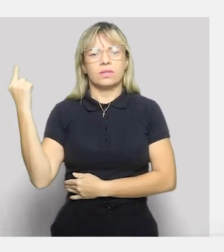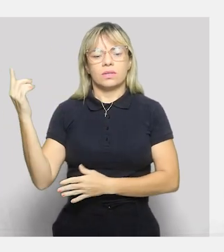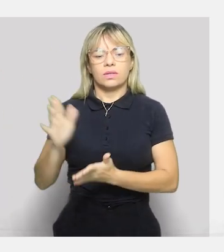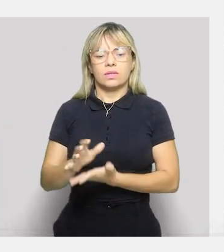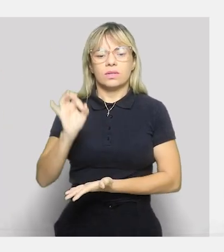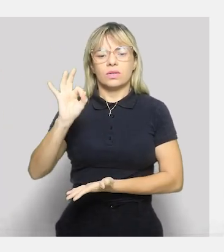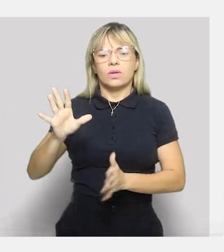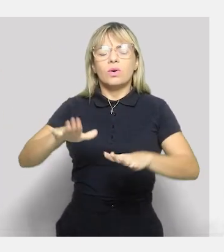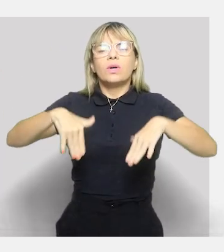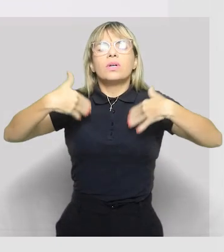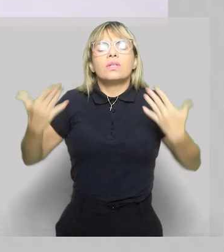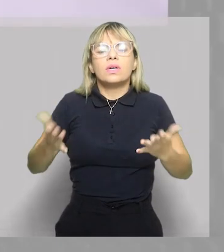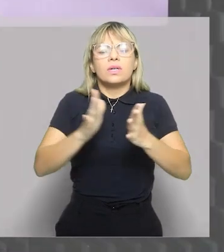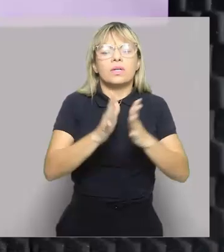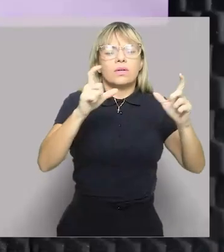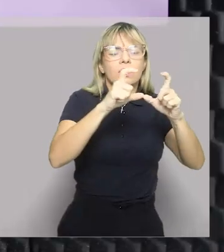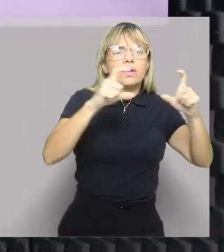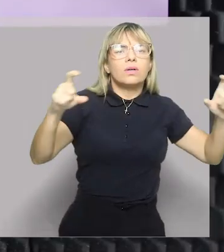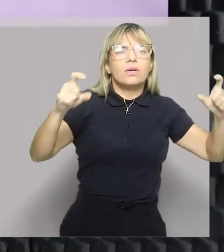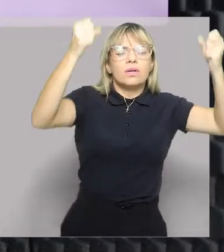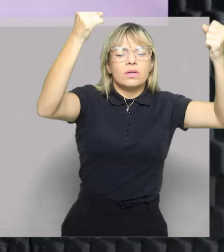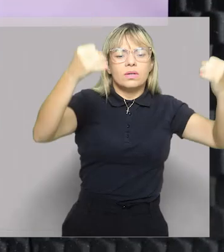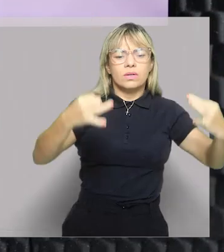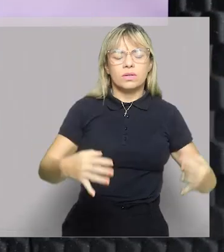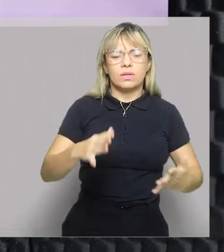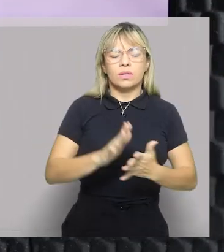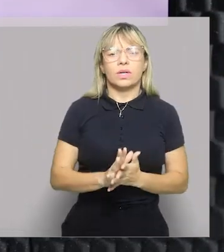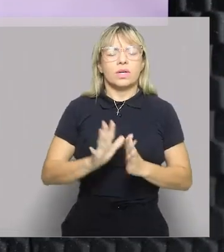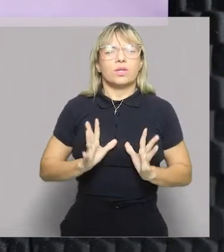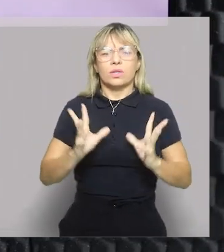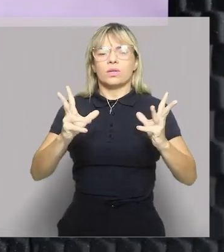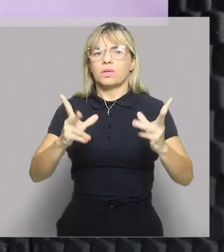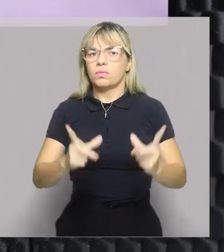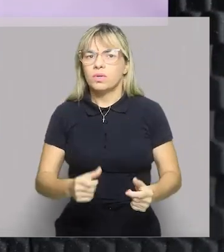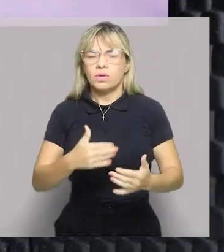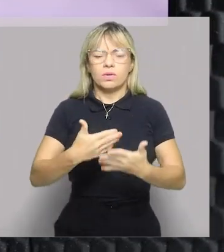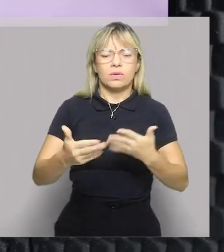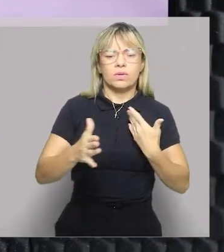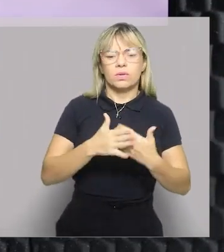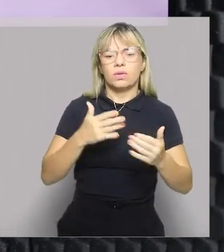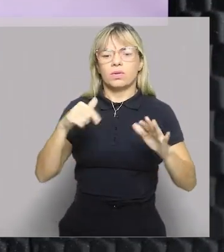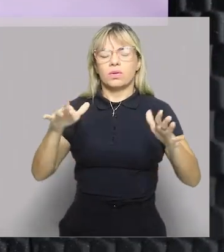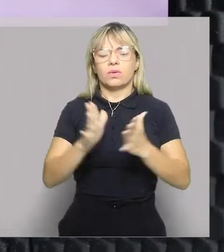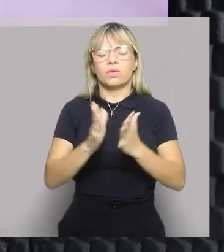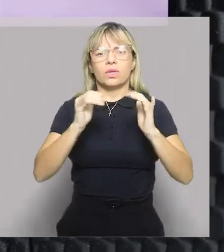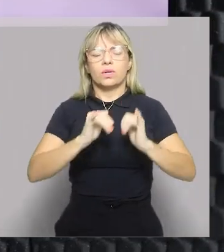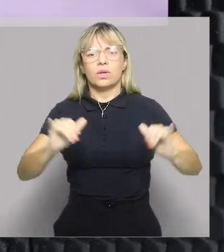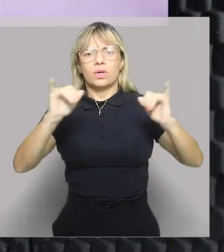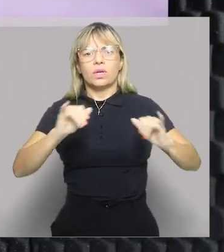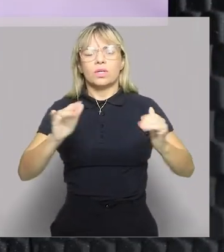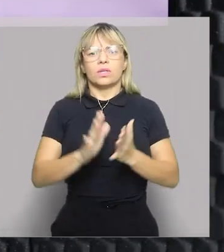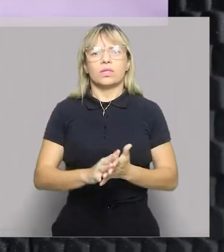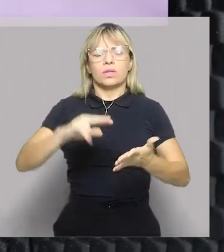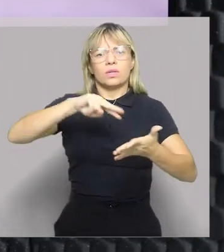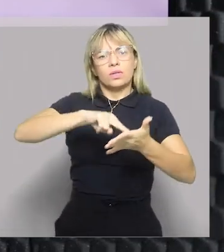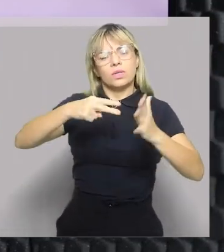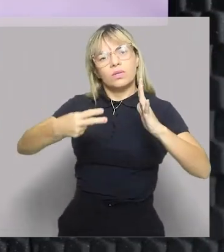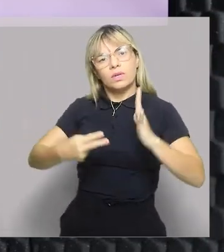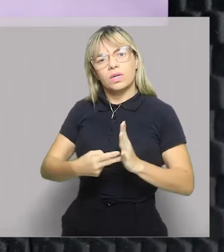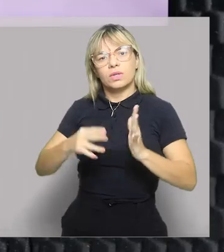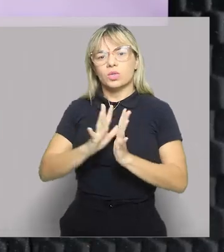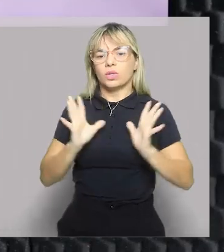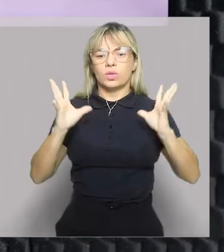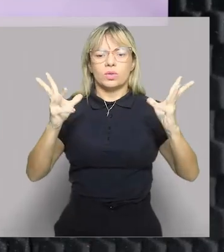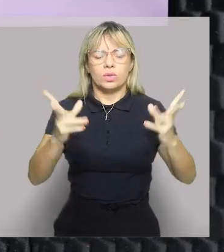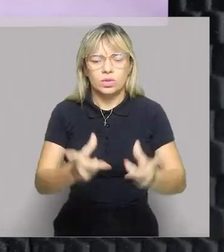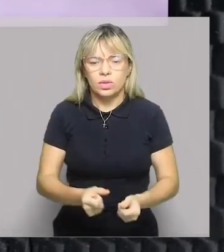seria uma frase? Vamos lá. A frase é todo e qualquer enunciado de sentido completo. Basta você saber que tudo